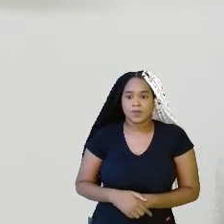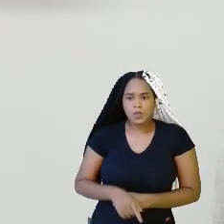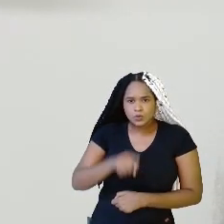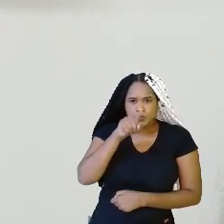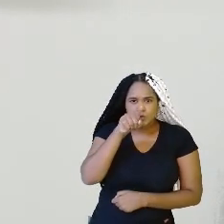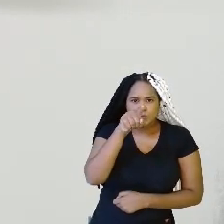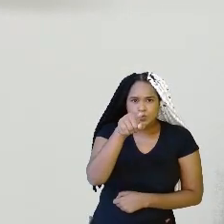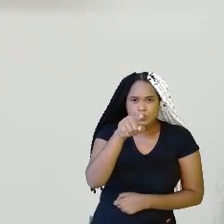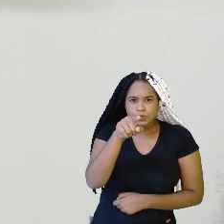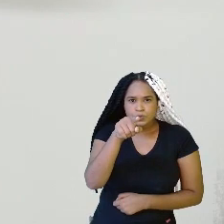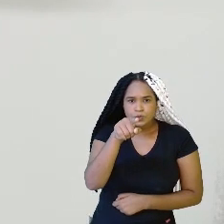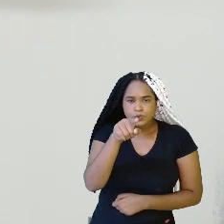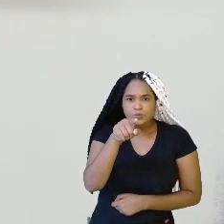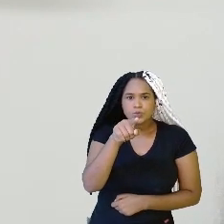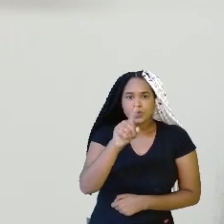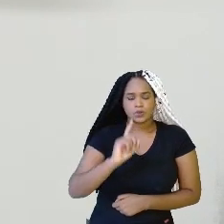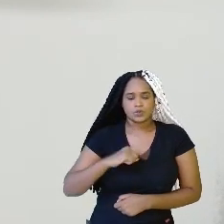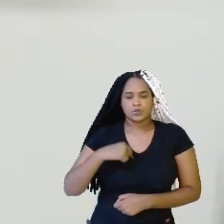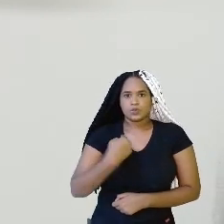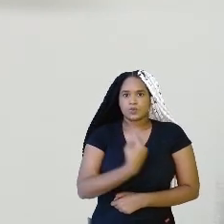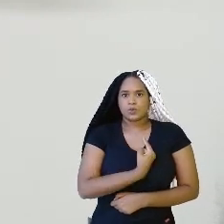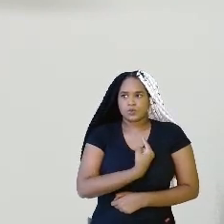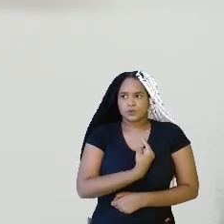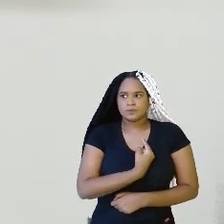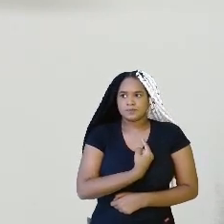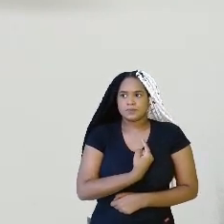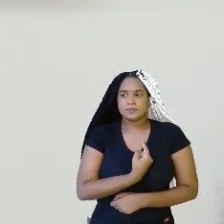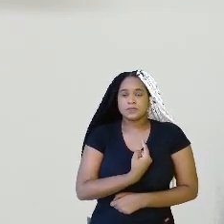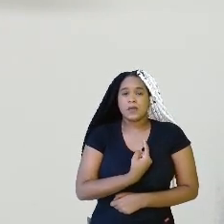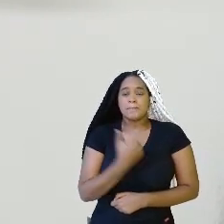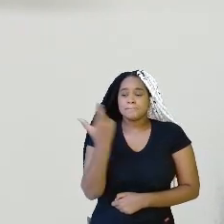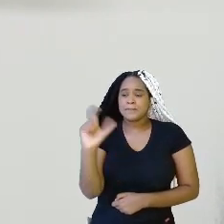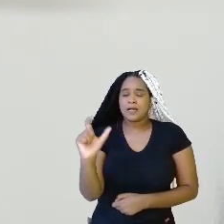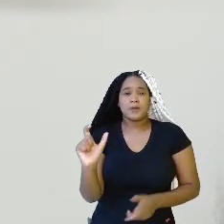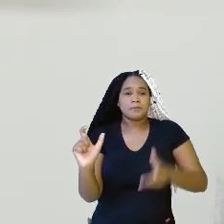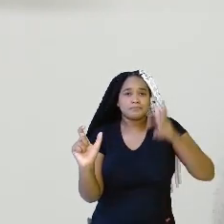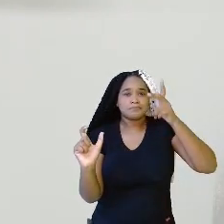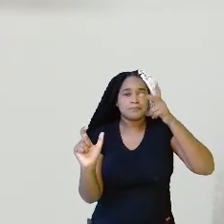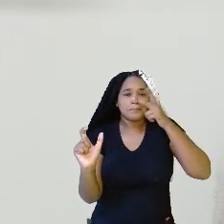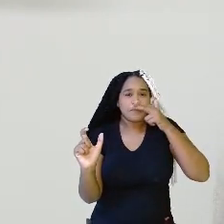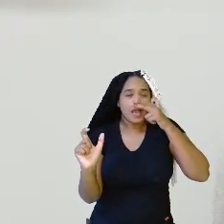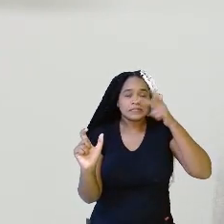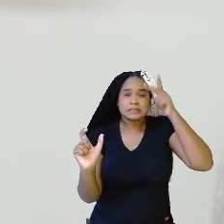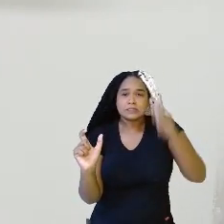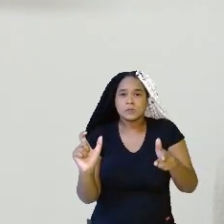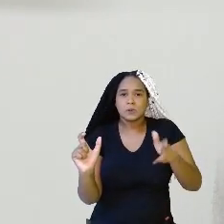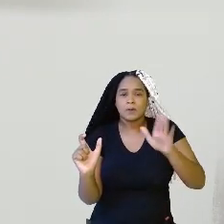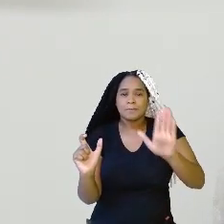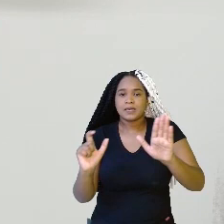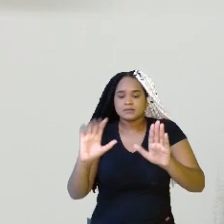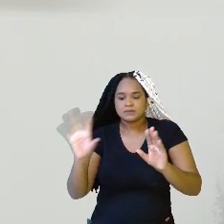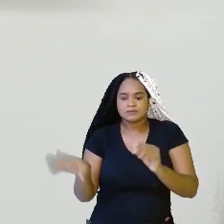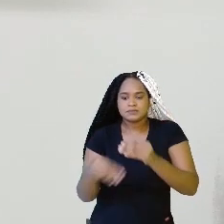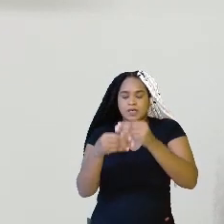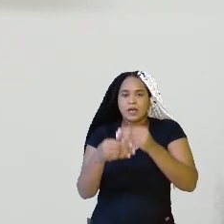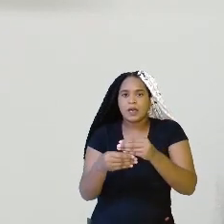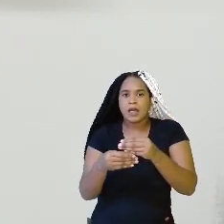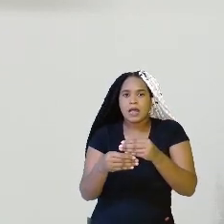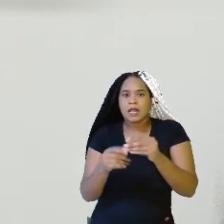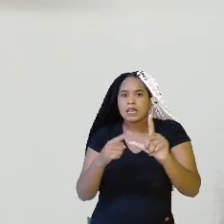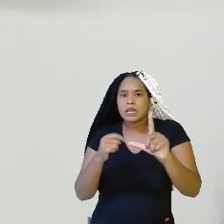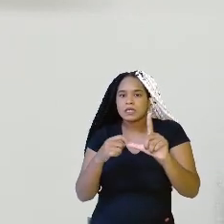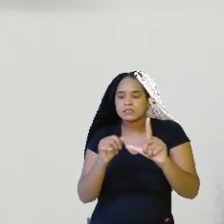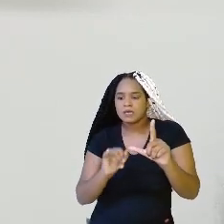a mesma, guardas e guardais. Acrescenta apenas a letra I. Mas muda a leitura, muda a pronúncia. Então,